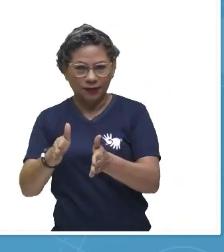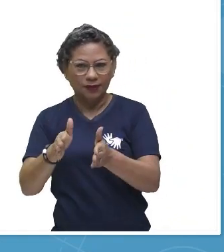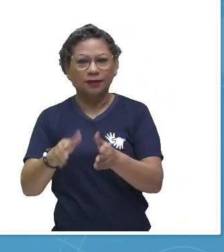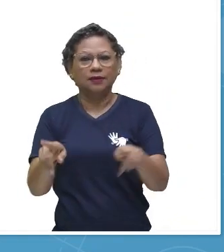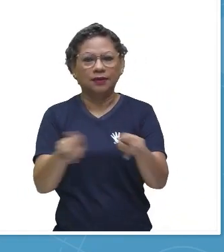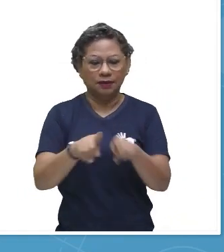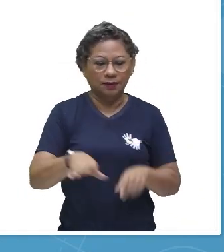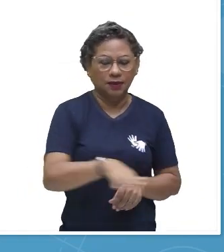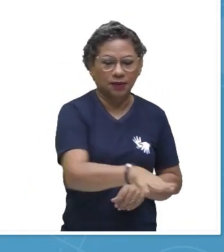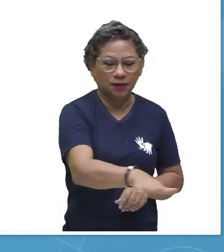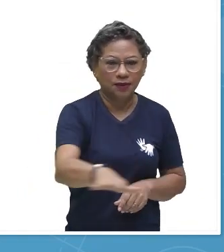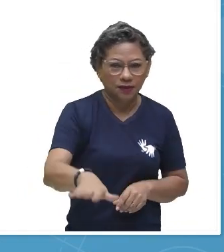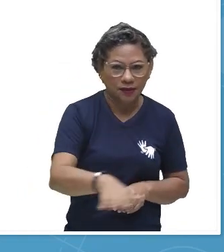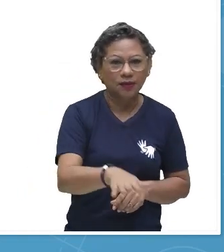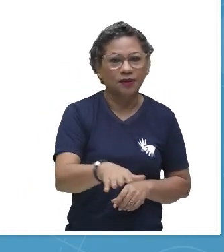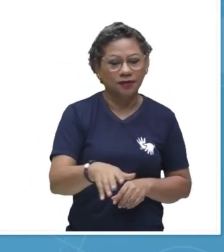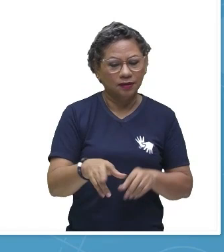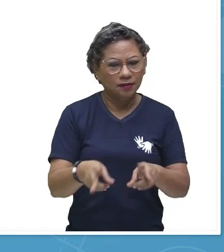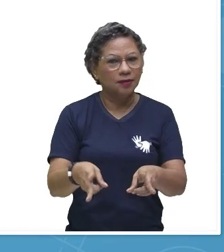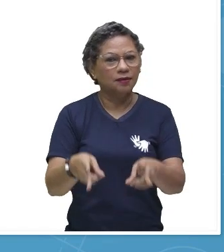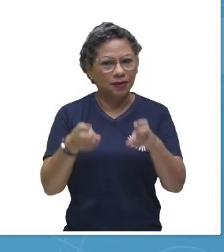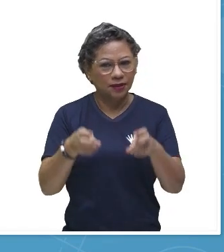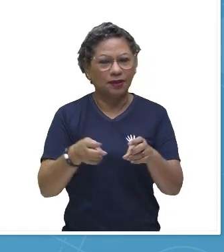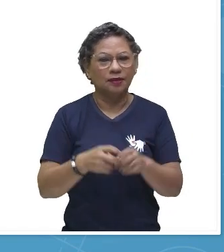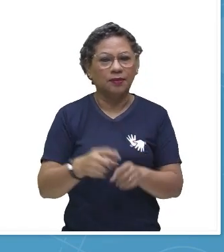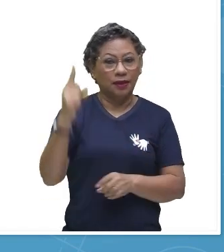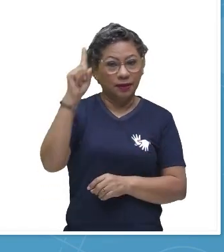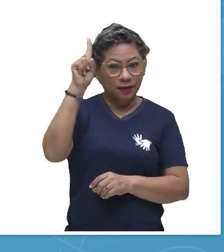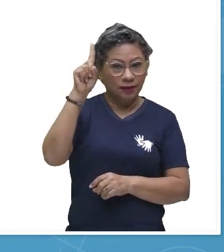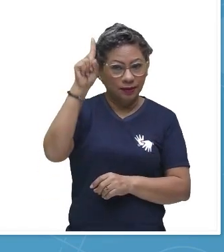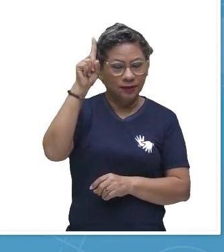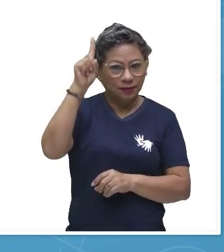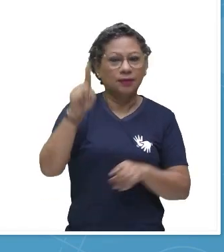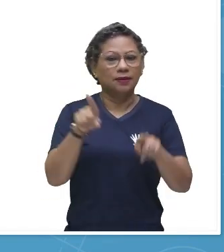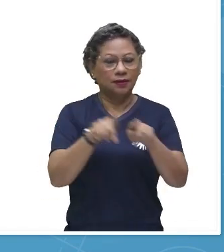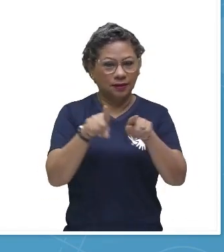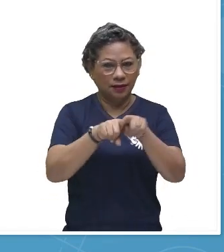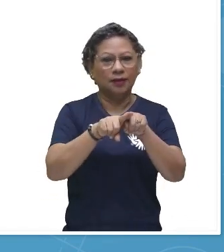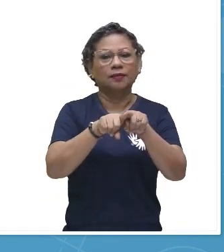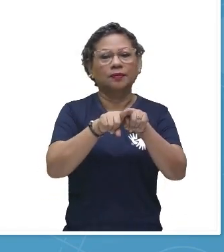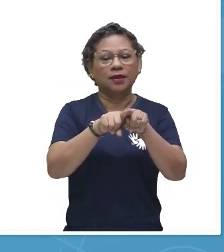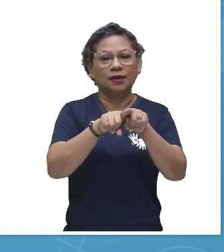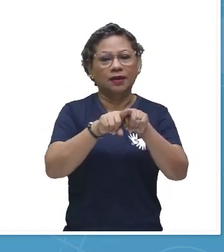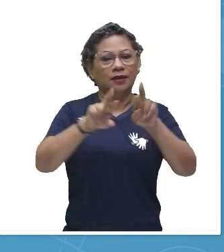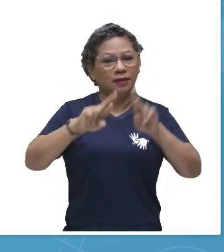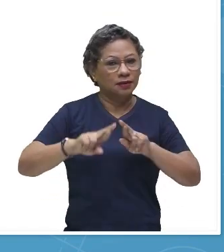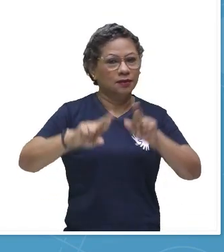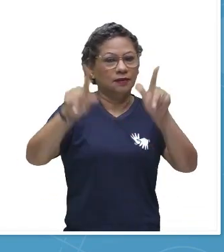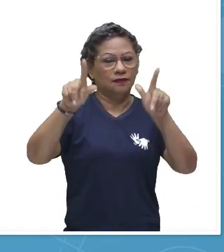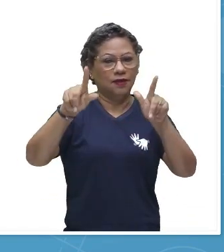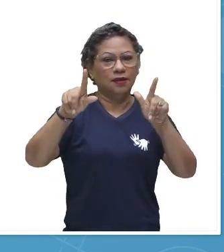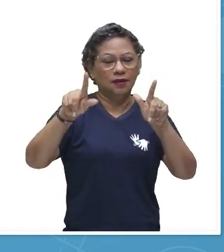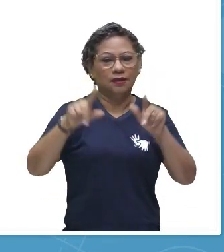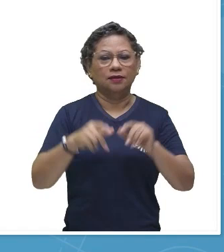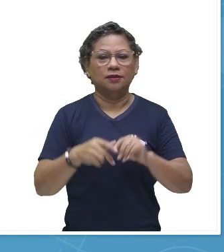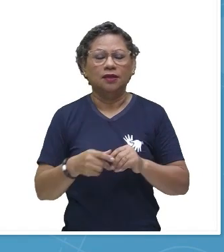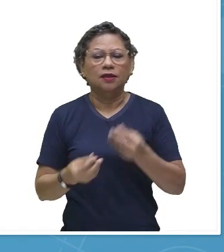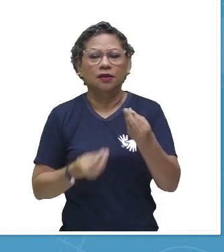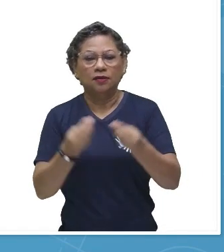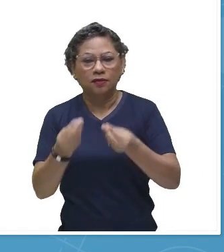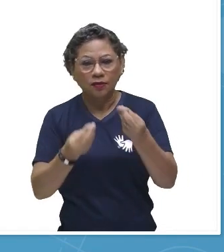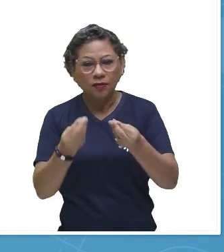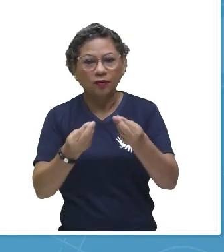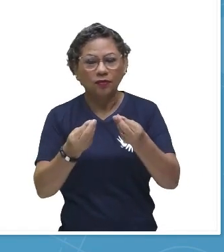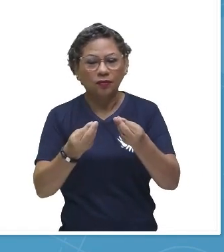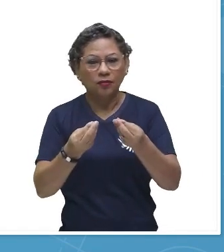plano diferente do plano da TV. O teto, ele também vai ser um plano diferente. Então, para classificar as retas, a